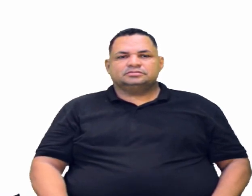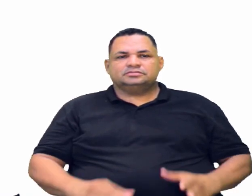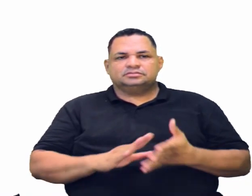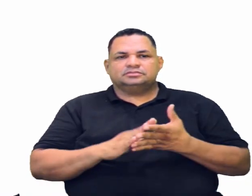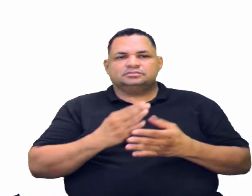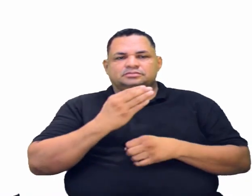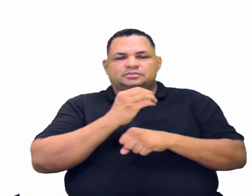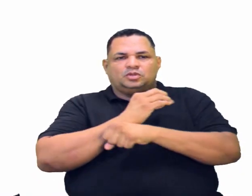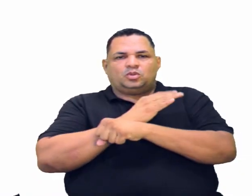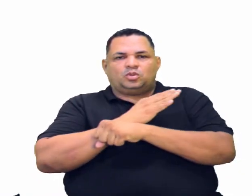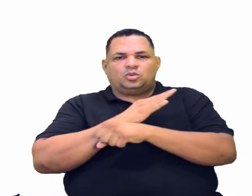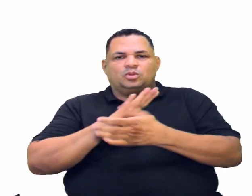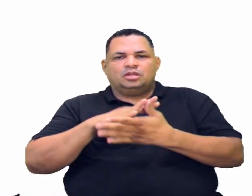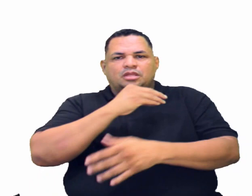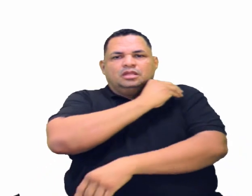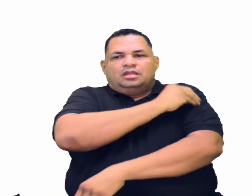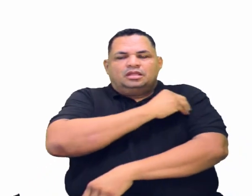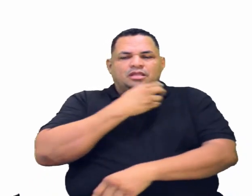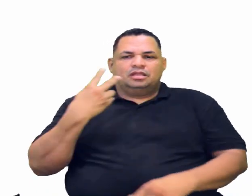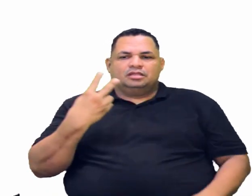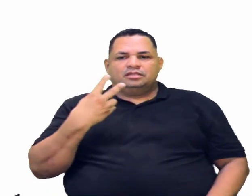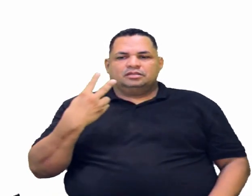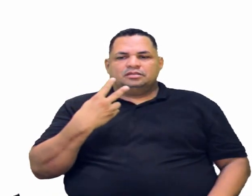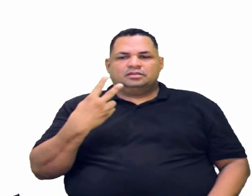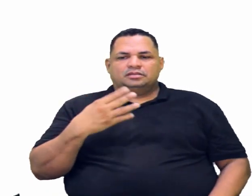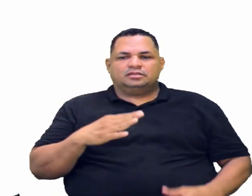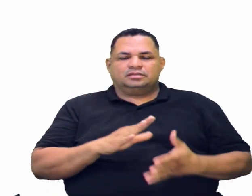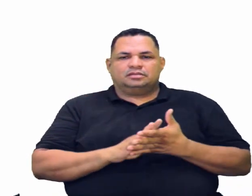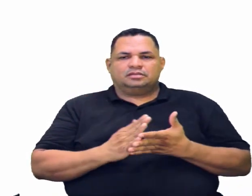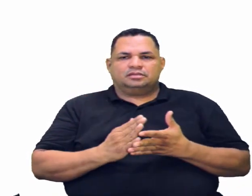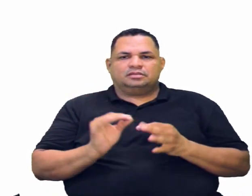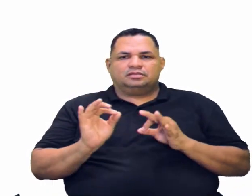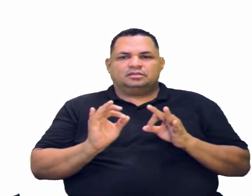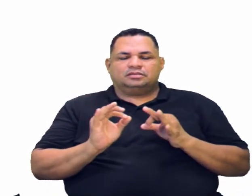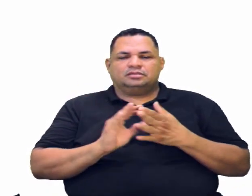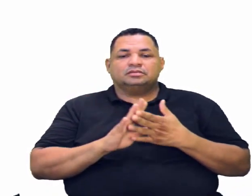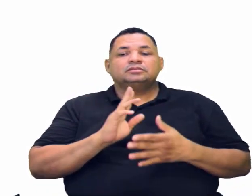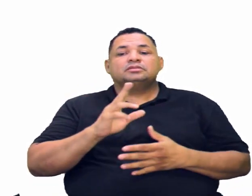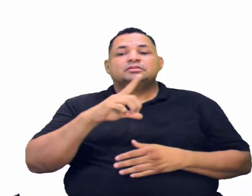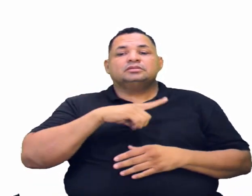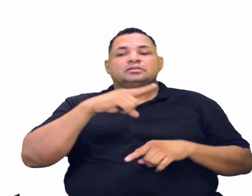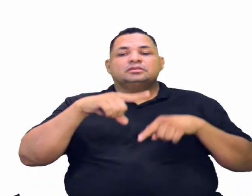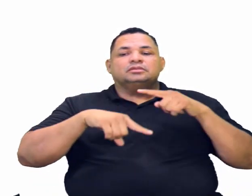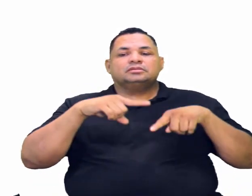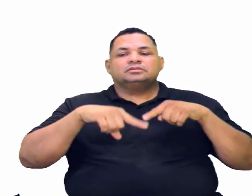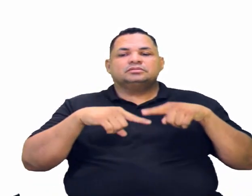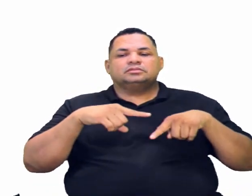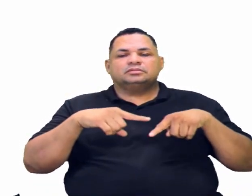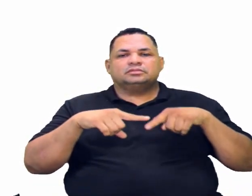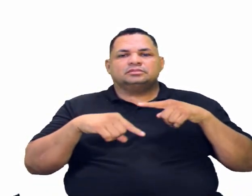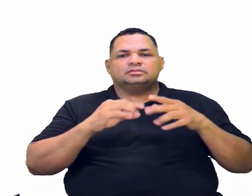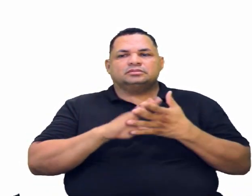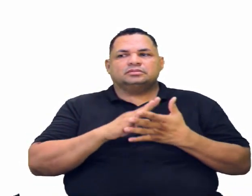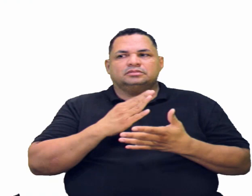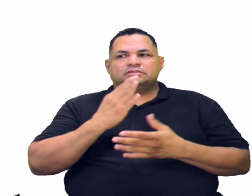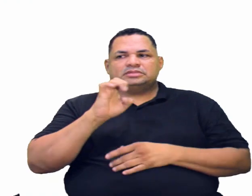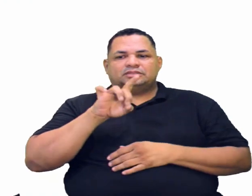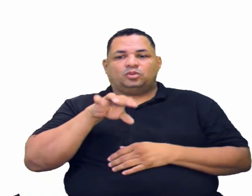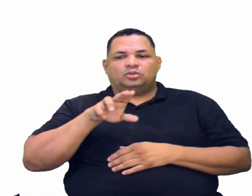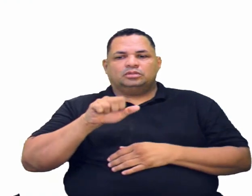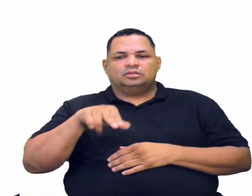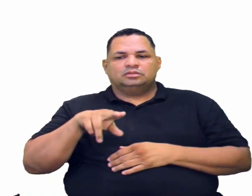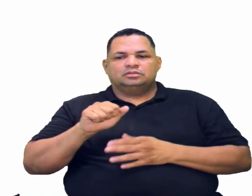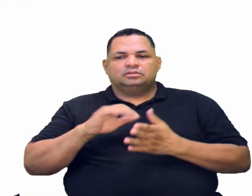a oxidação de álcool secundário, aí sempre o produto vai ser uma cetona.